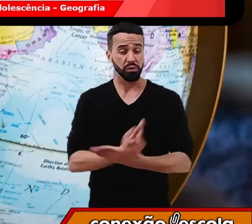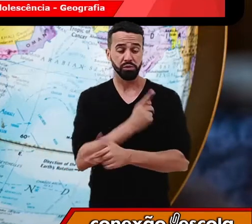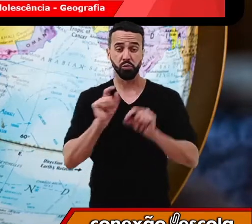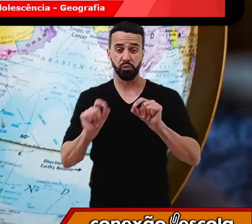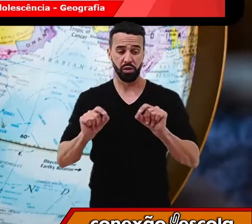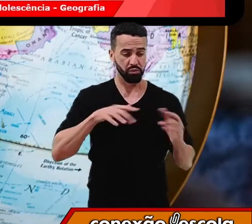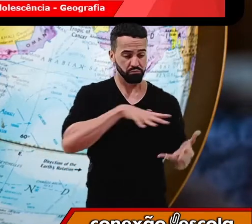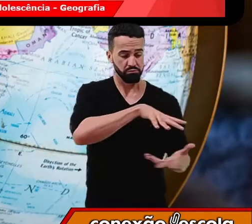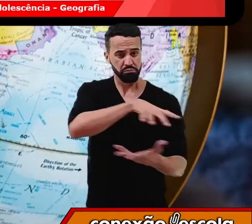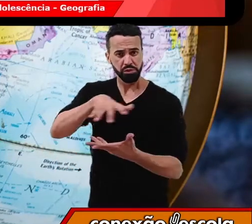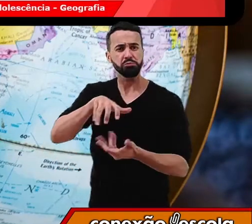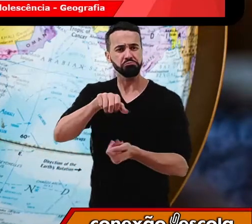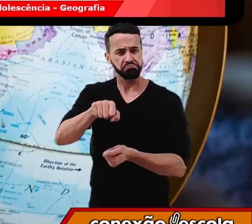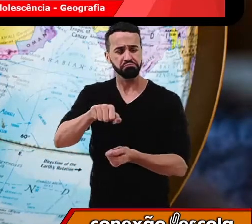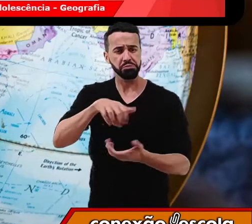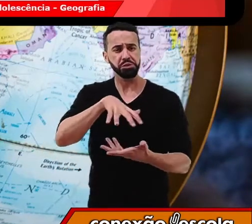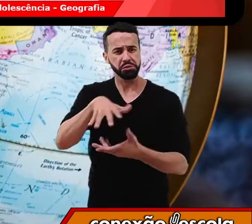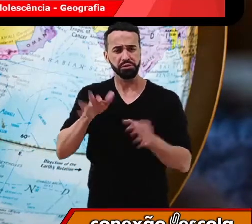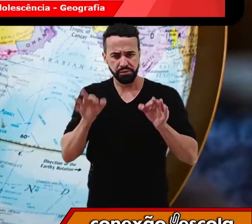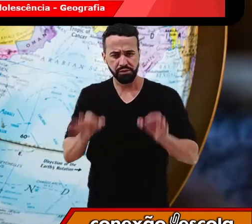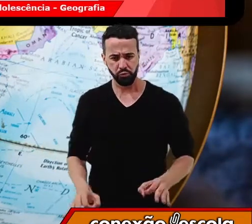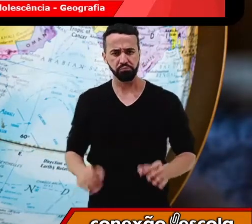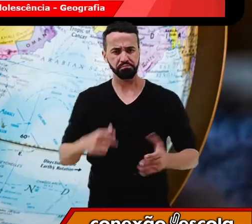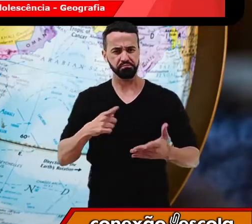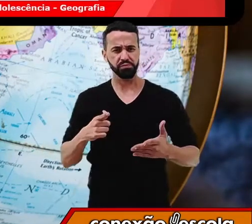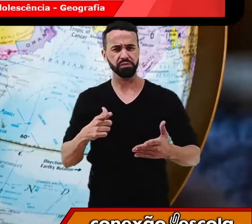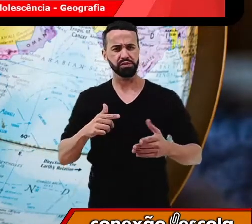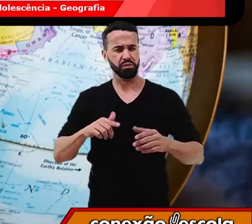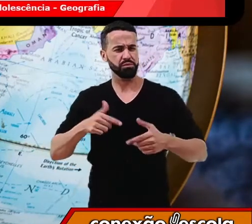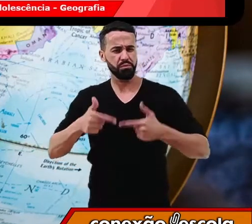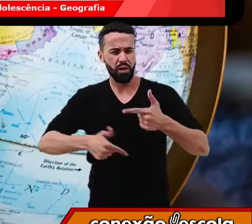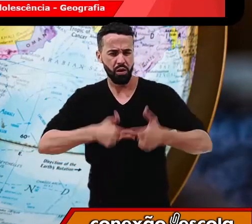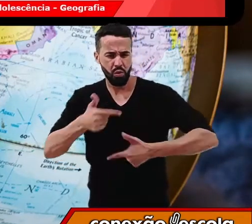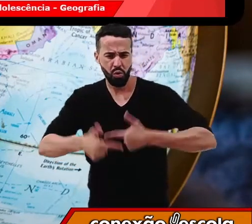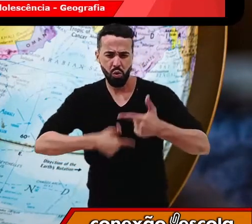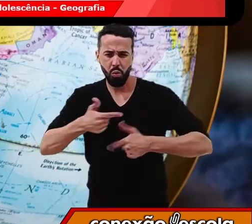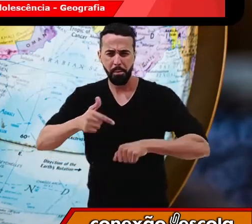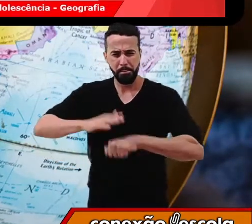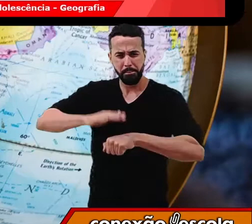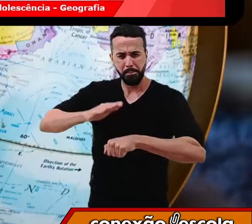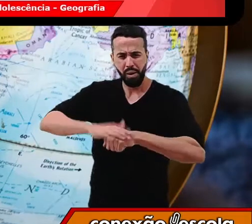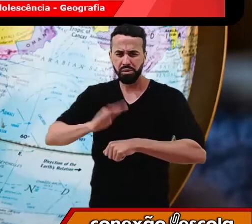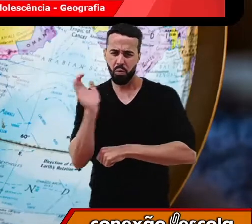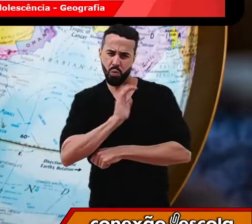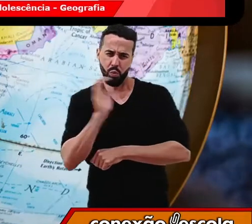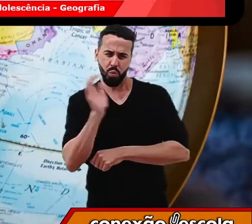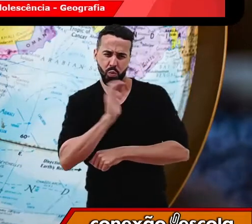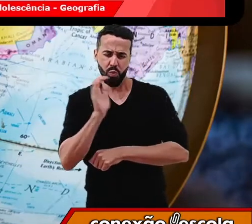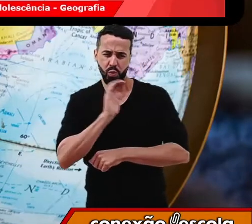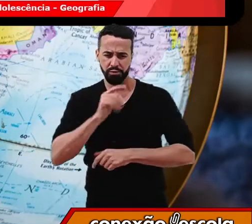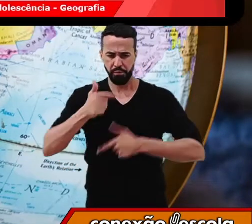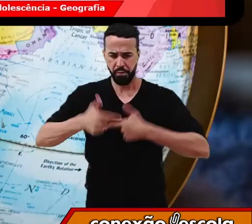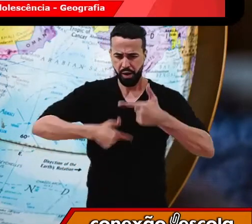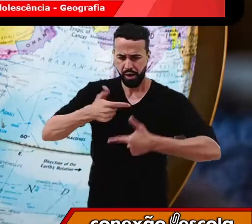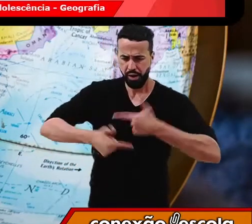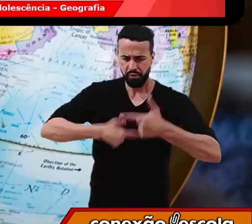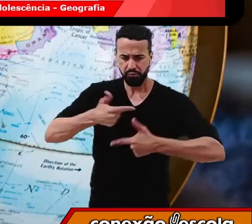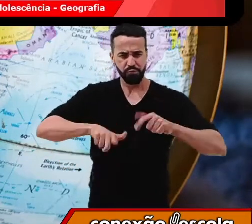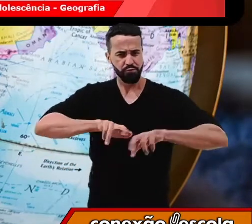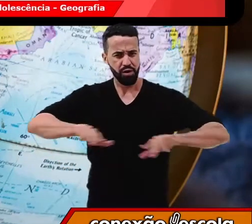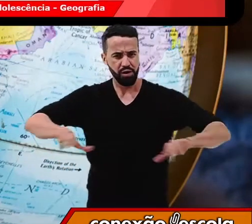globalização seja cada vez mais intensa, cada vez mais acelerada. A quarta